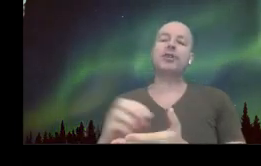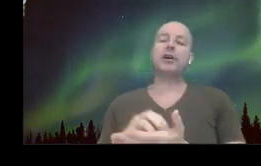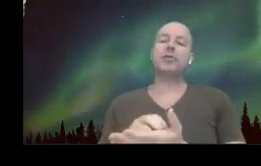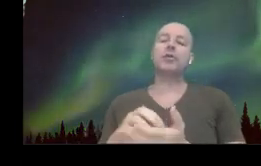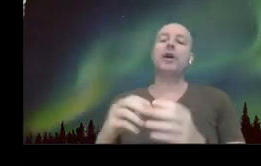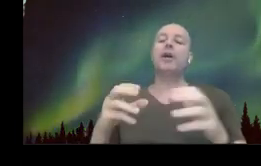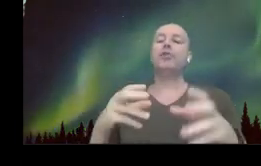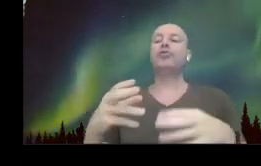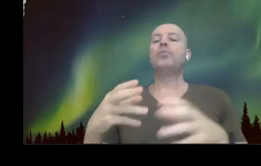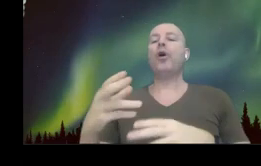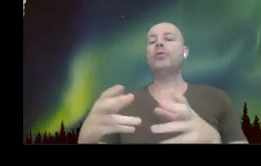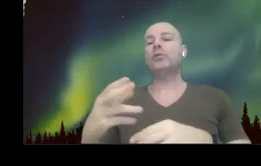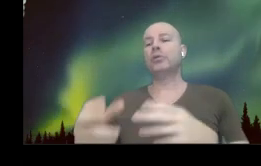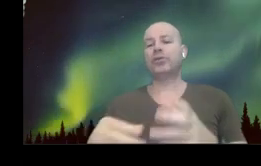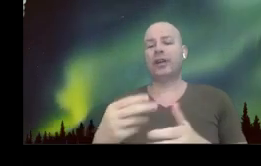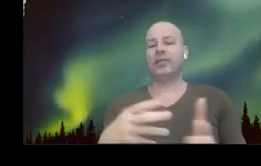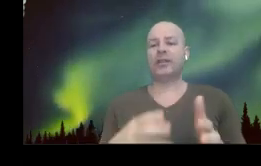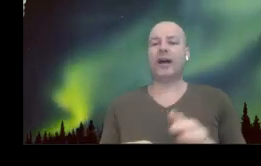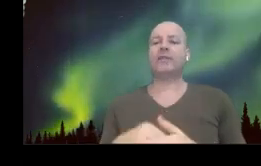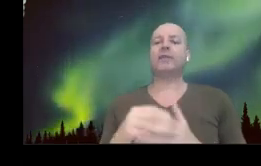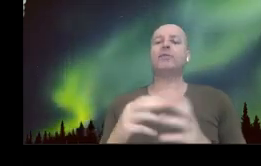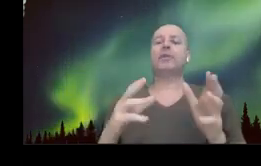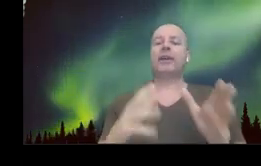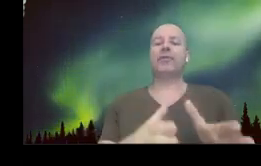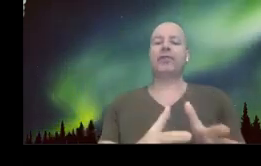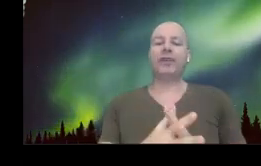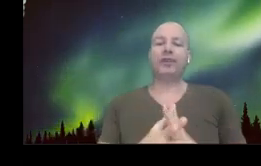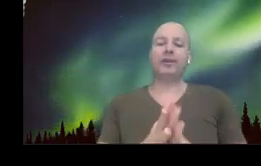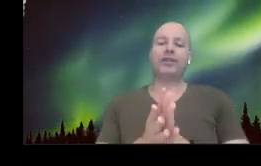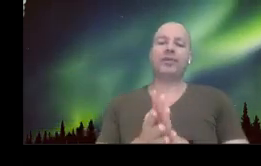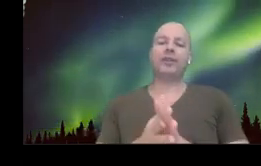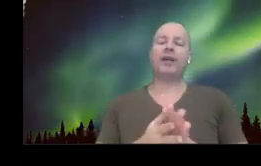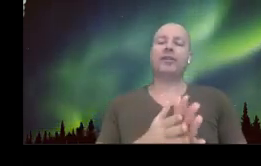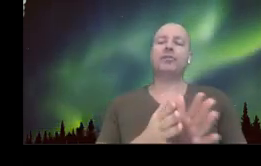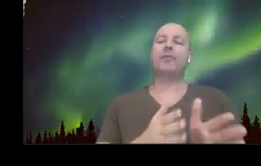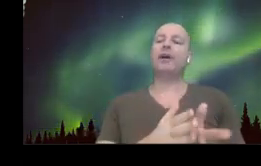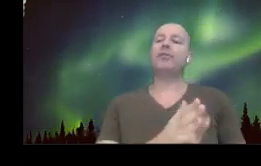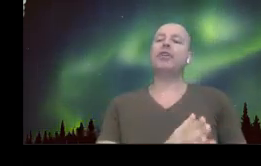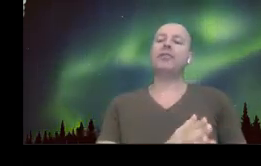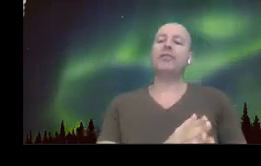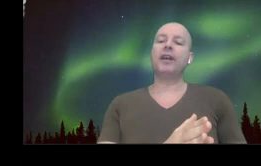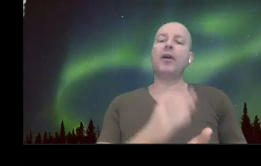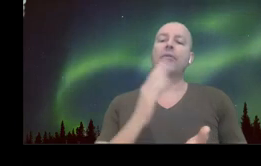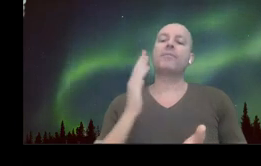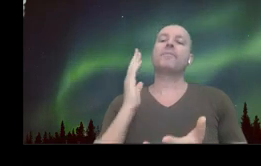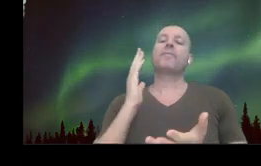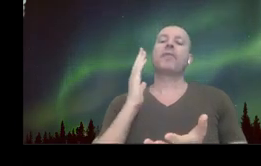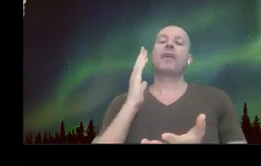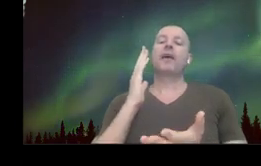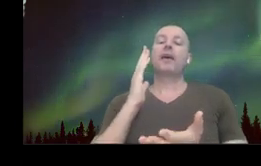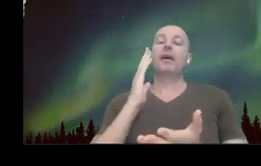conforme a região. E os módulos que eles tratam é que você vai ter um determinado tamanho de reserva